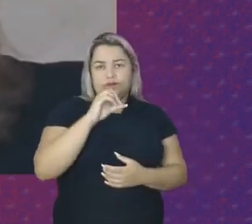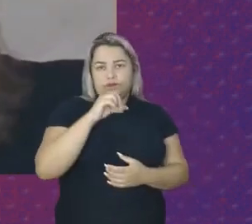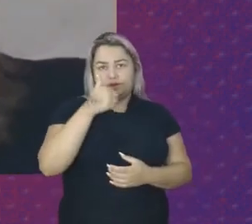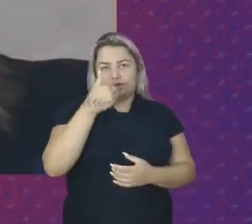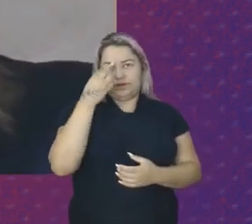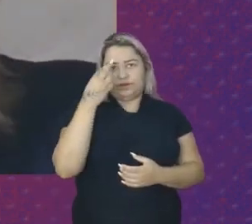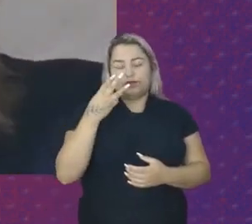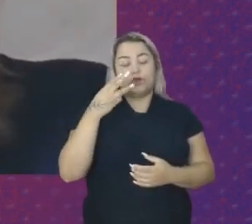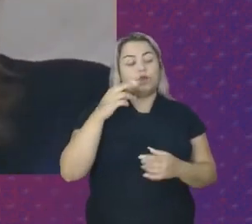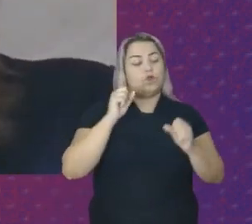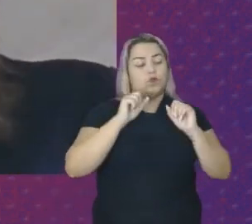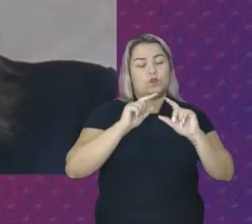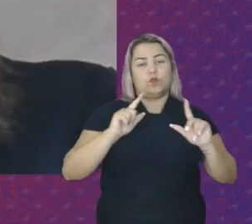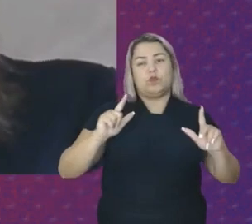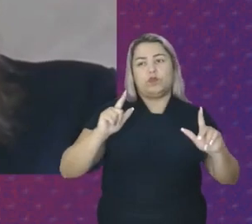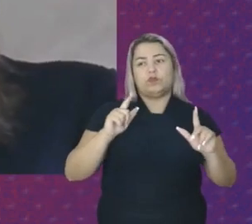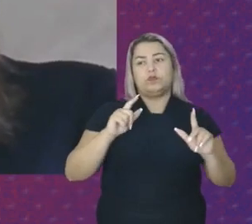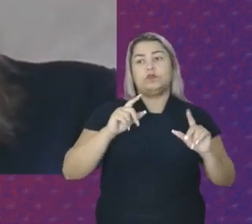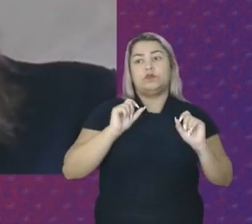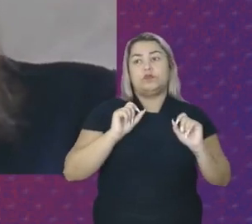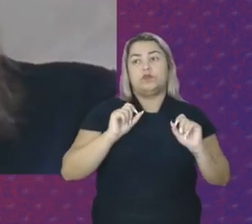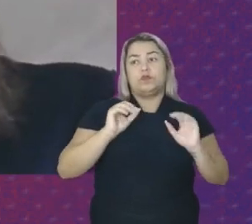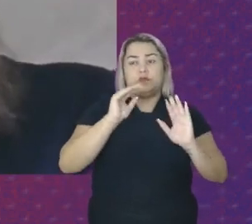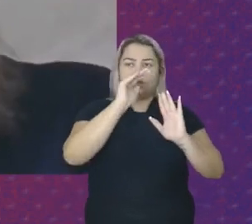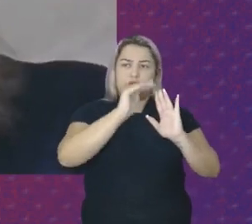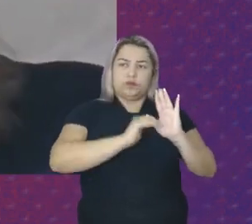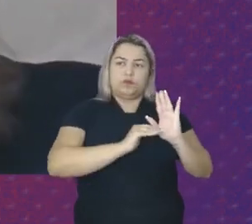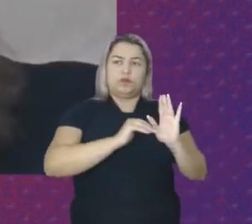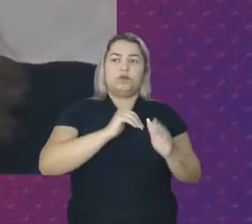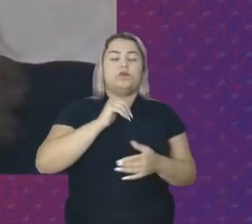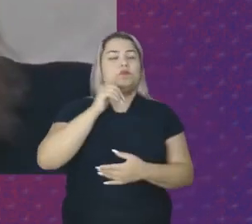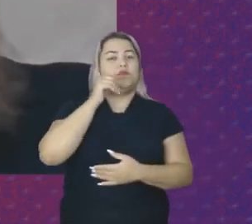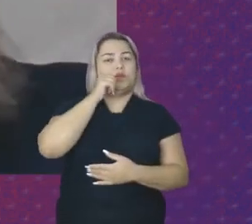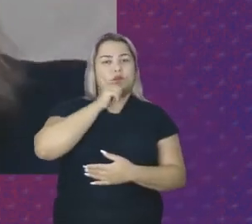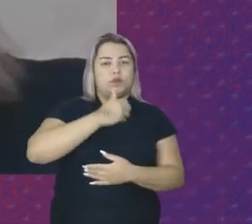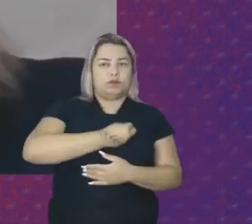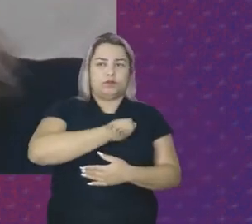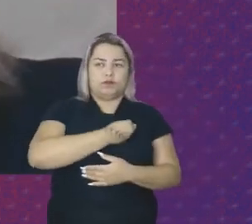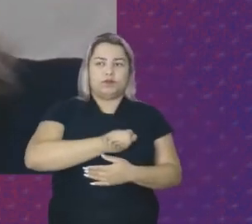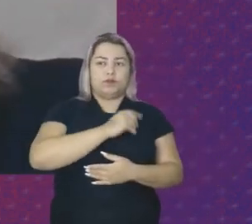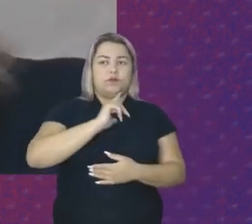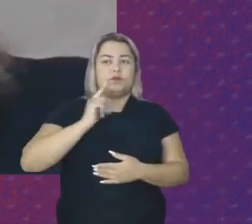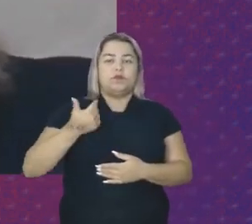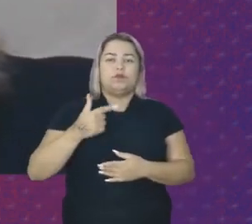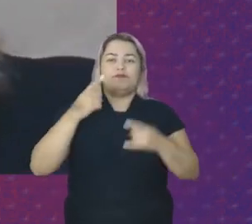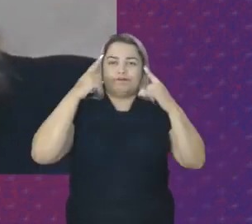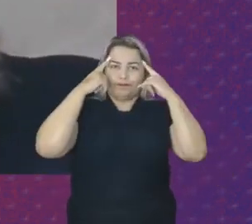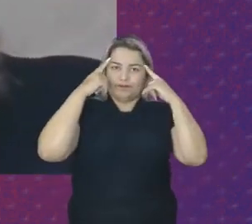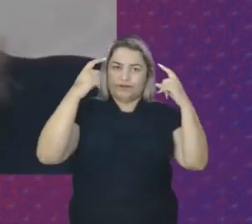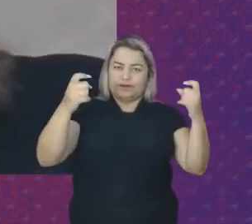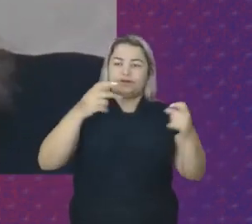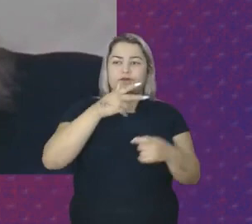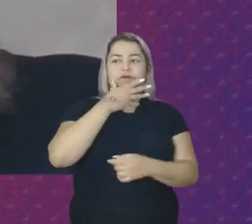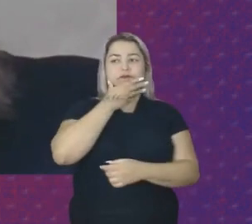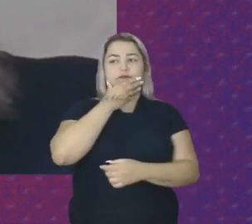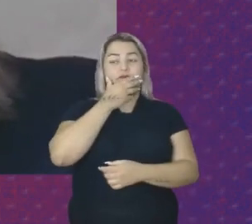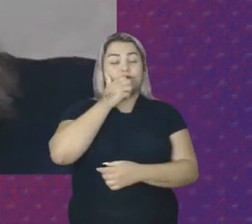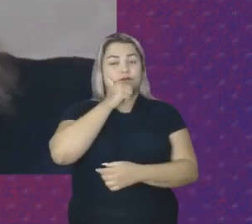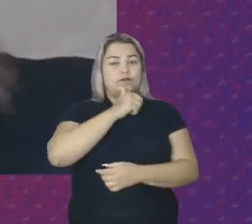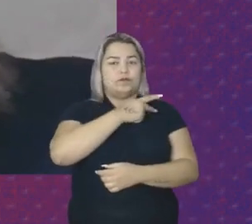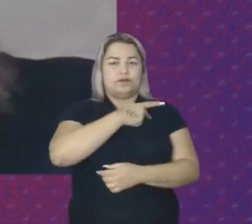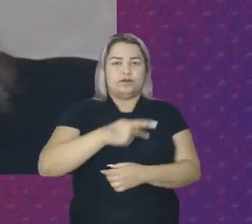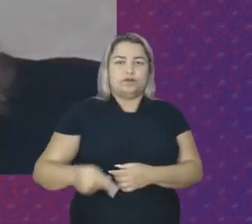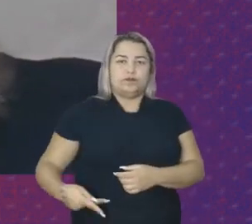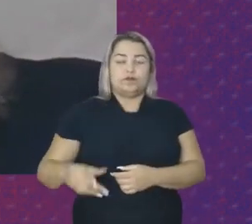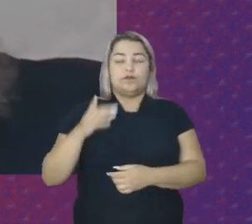o lançamento do programa Mulher Viver Sem Violência, pela presidenta Dilma. O